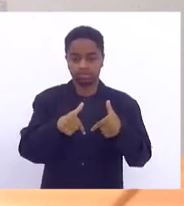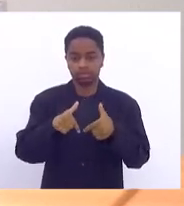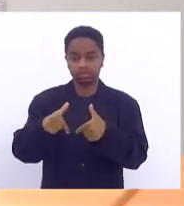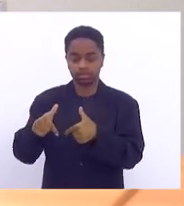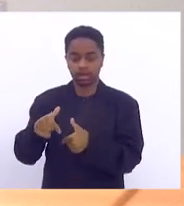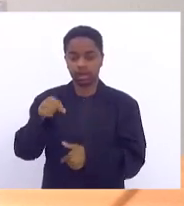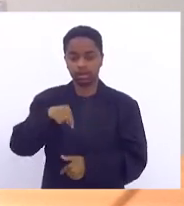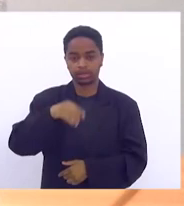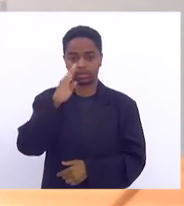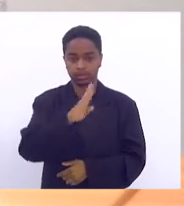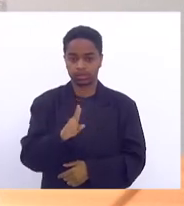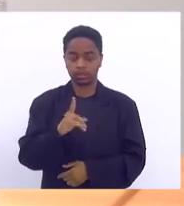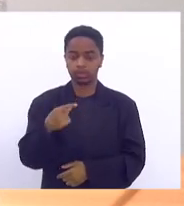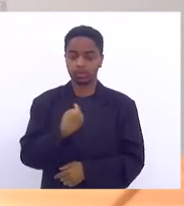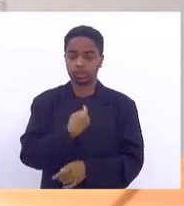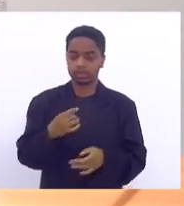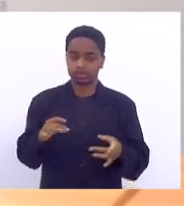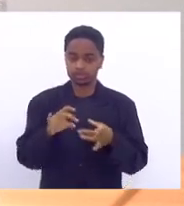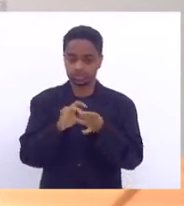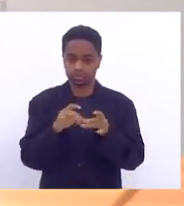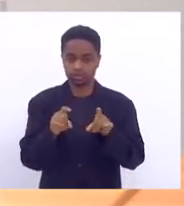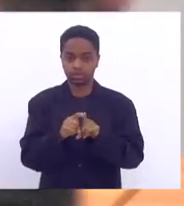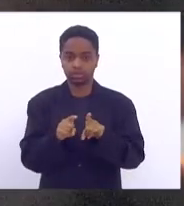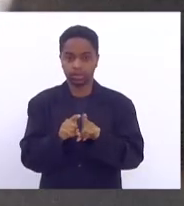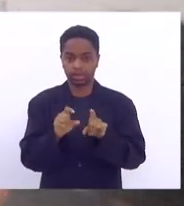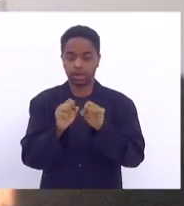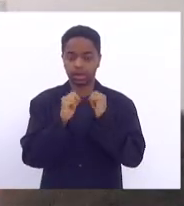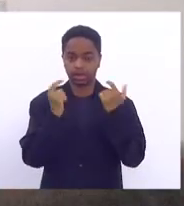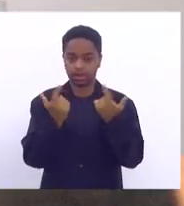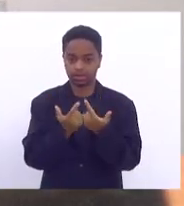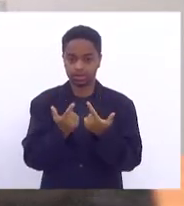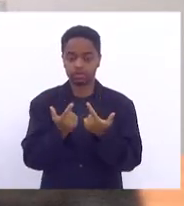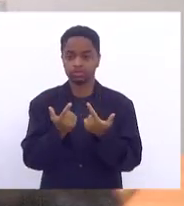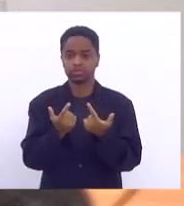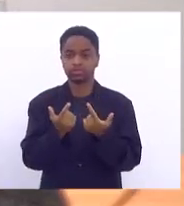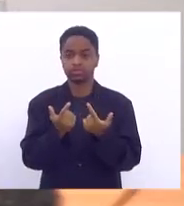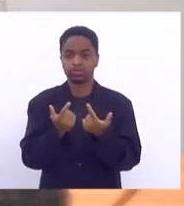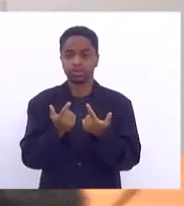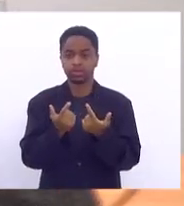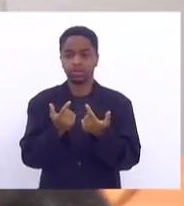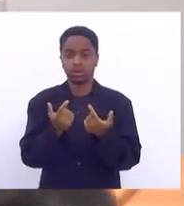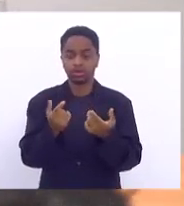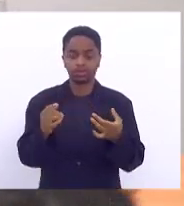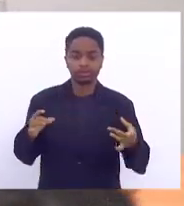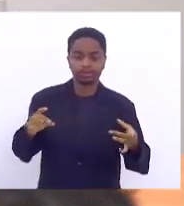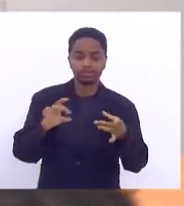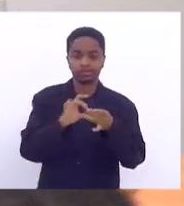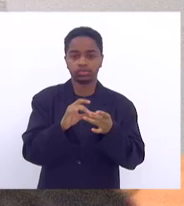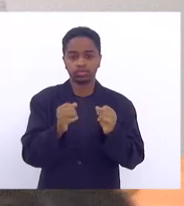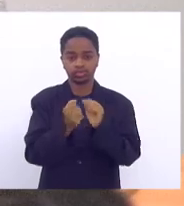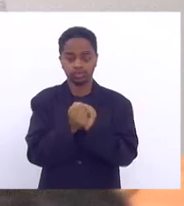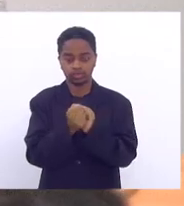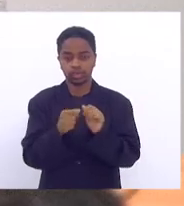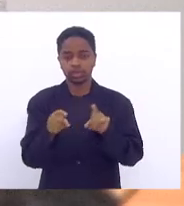nossa casa faz parte né a Assembleia Legislativa aderiu a unali é diversos deputados o deputado